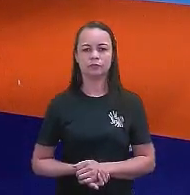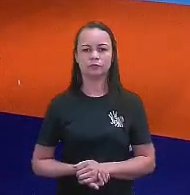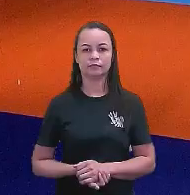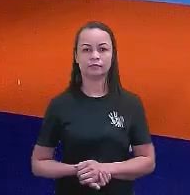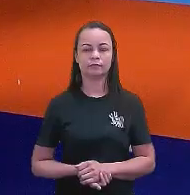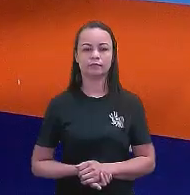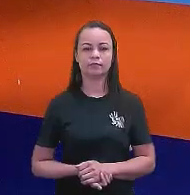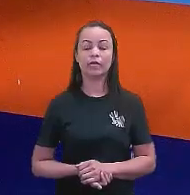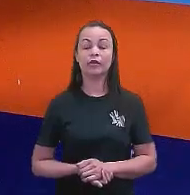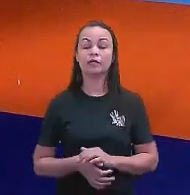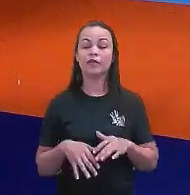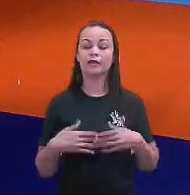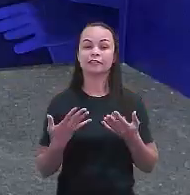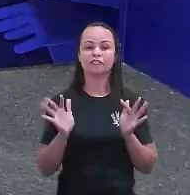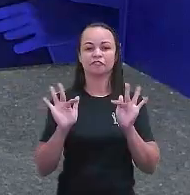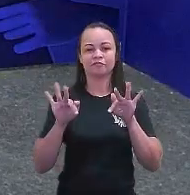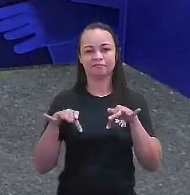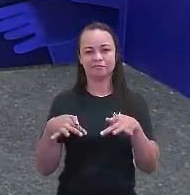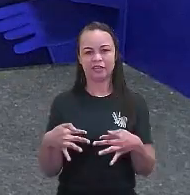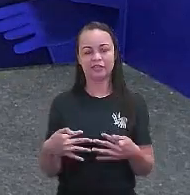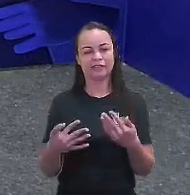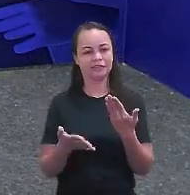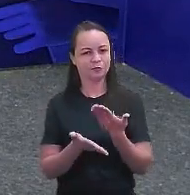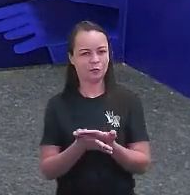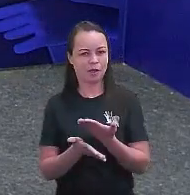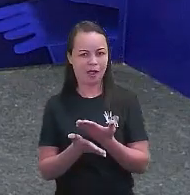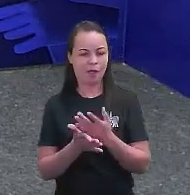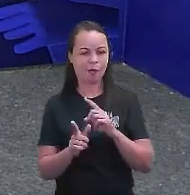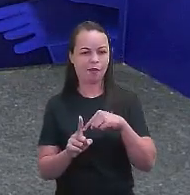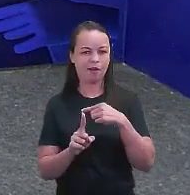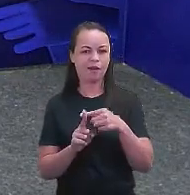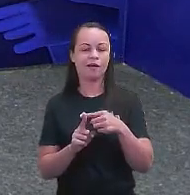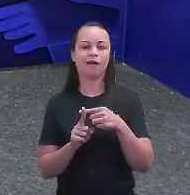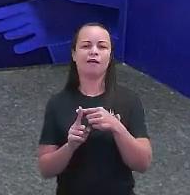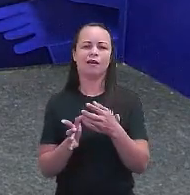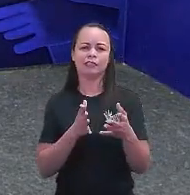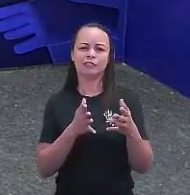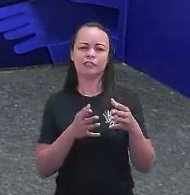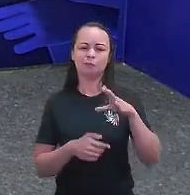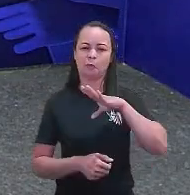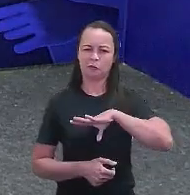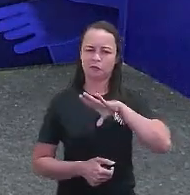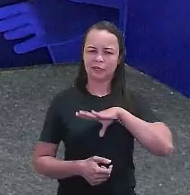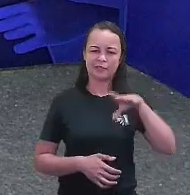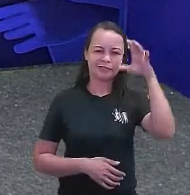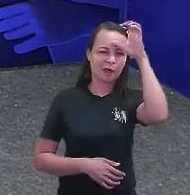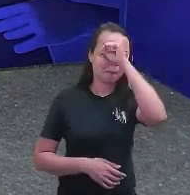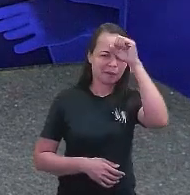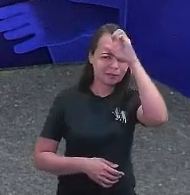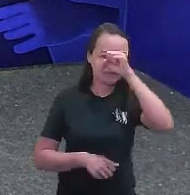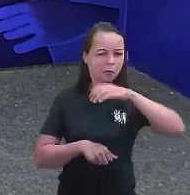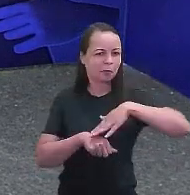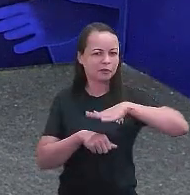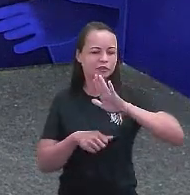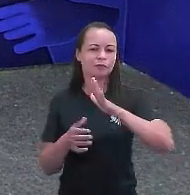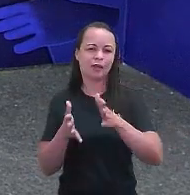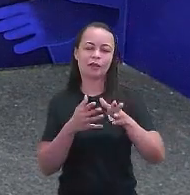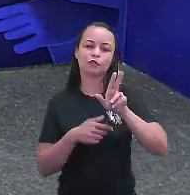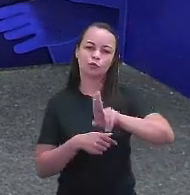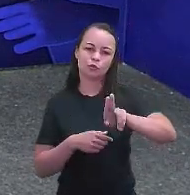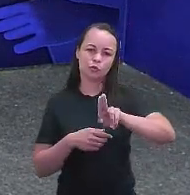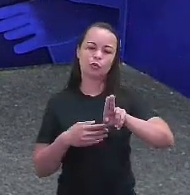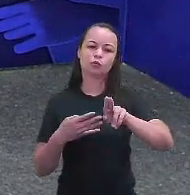E assim finalizamos mais uma aula de língua portuguesa. Aprendemos hoje, né? Revisamos o uso dos